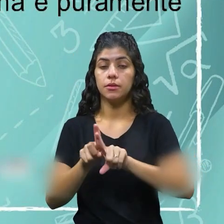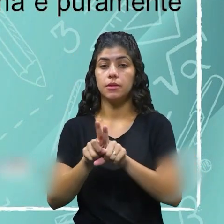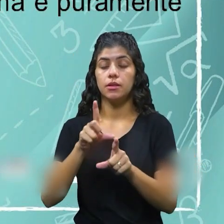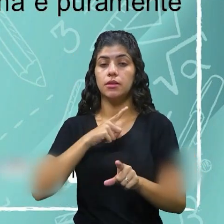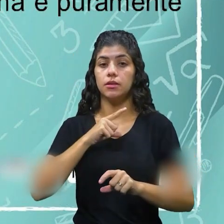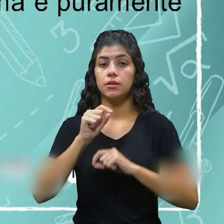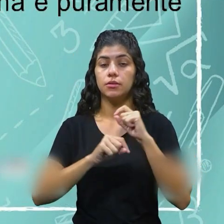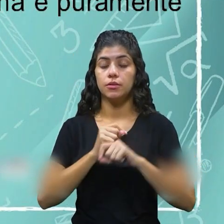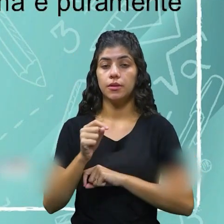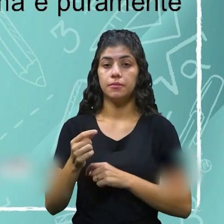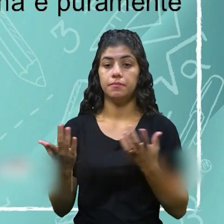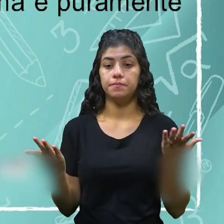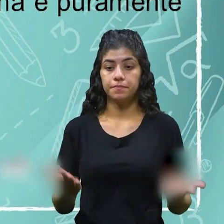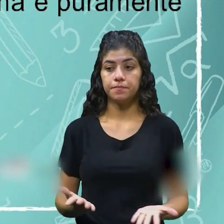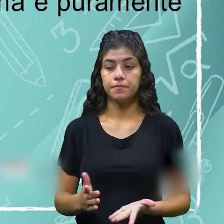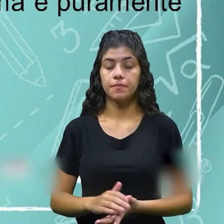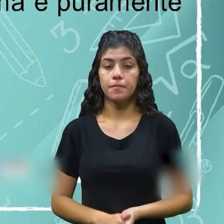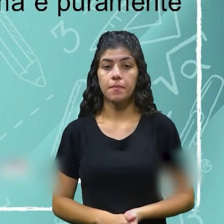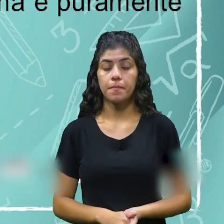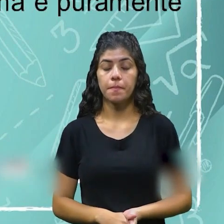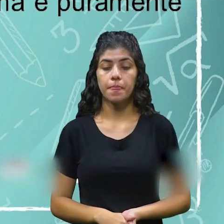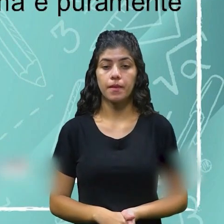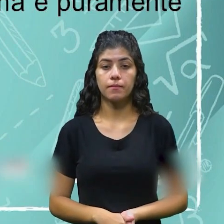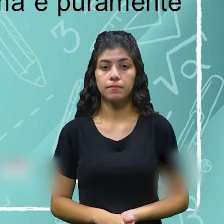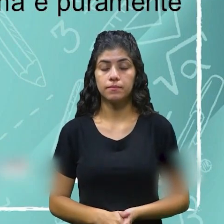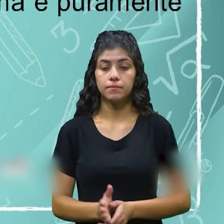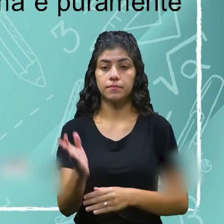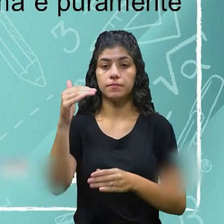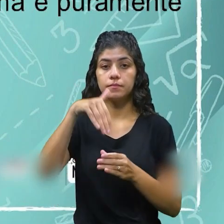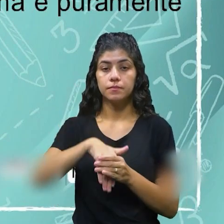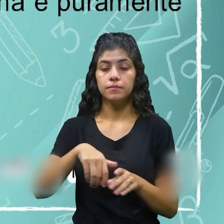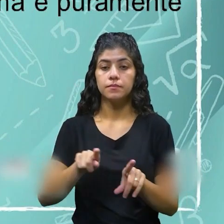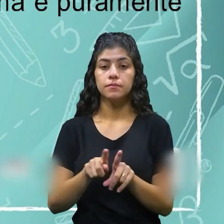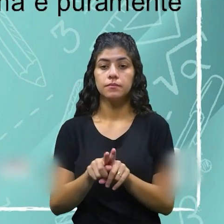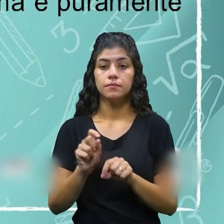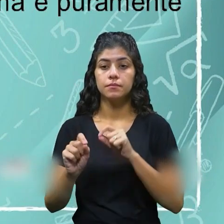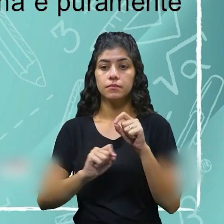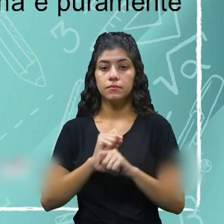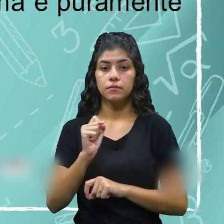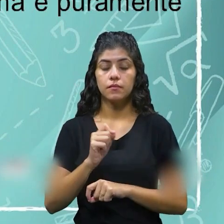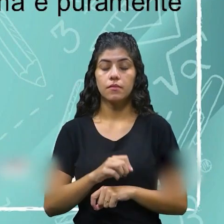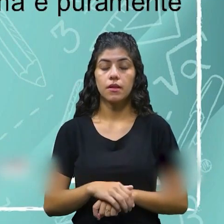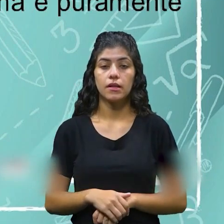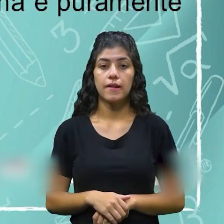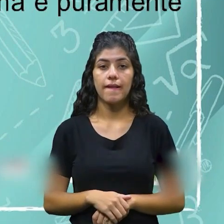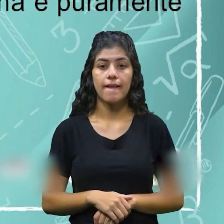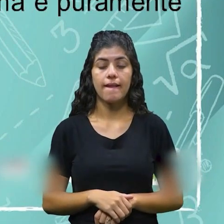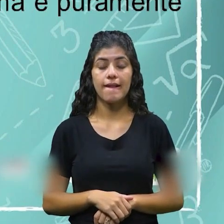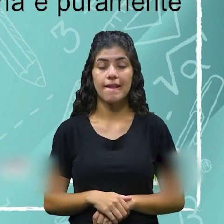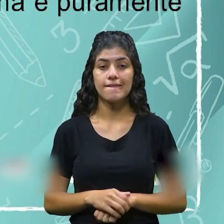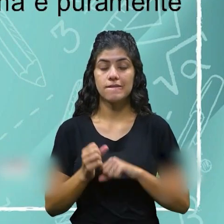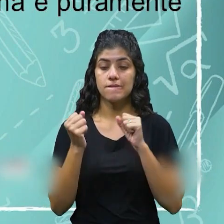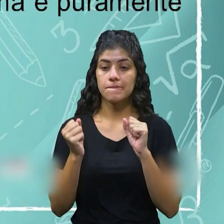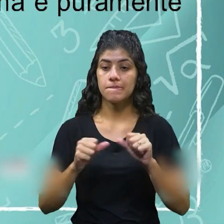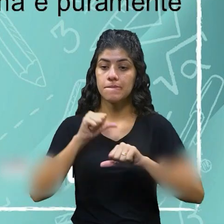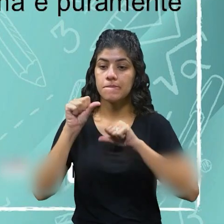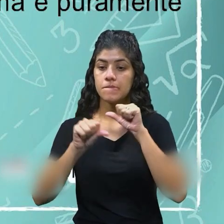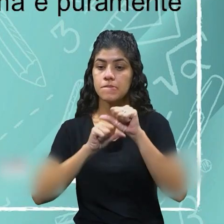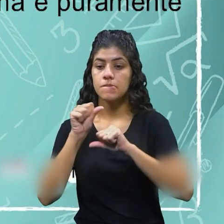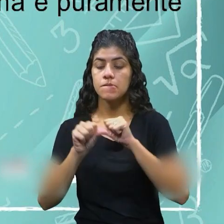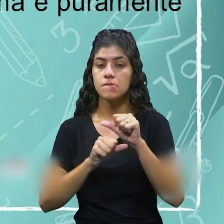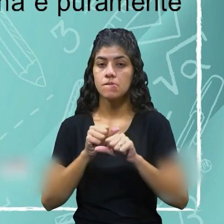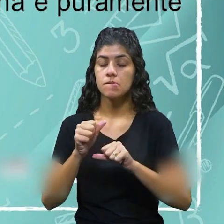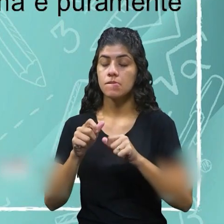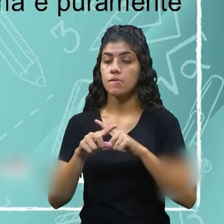também o princípio de conservação de energia. Dentro do princípio de conservação de energia, a energia pode ser transformada